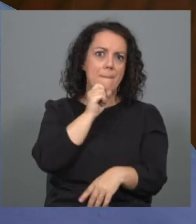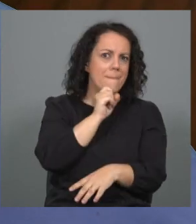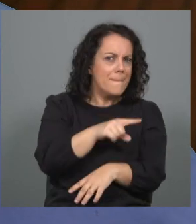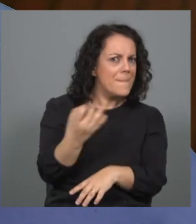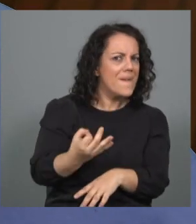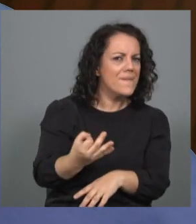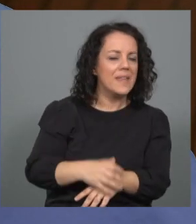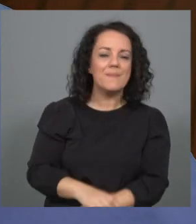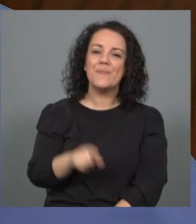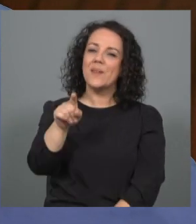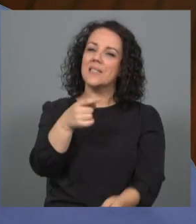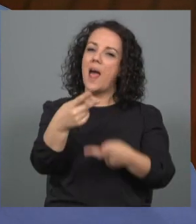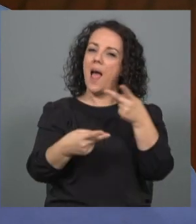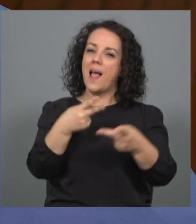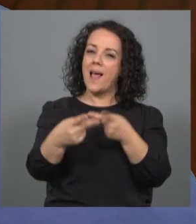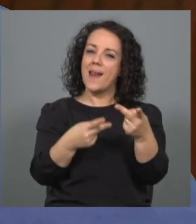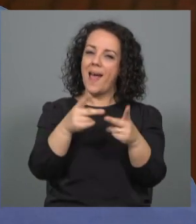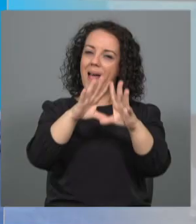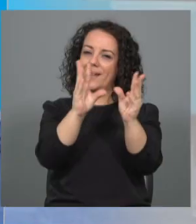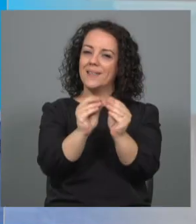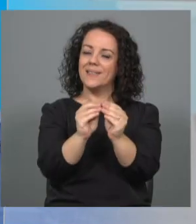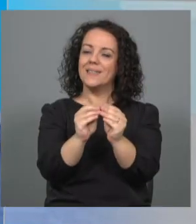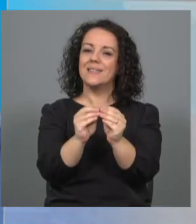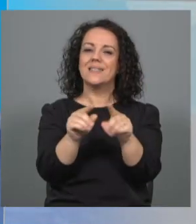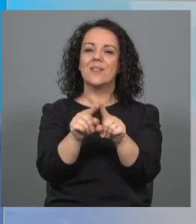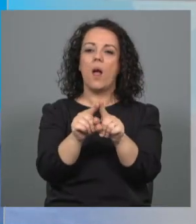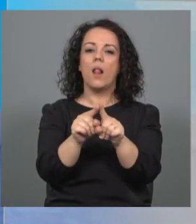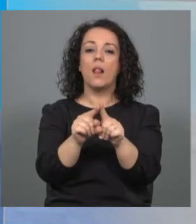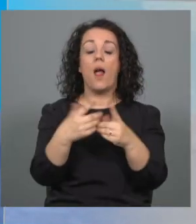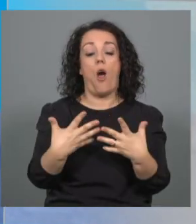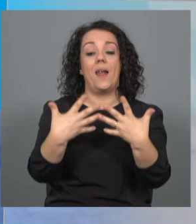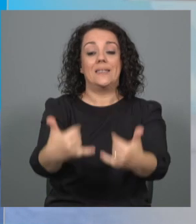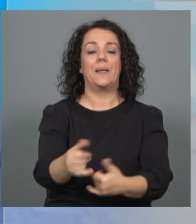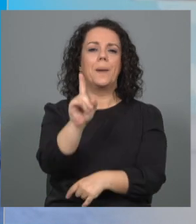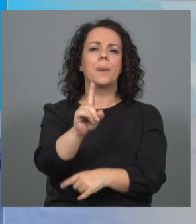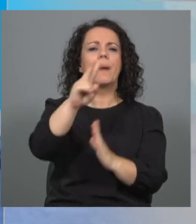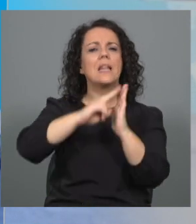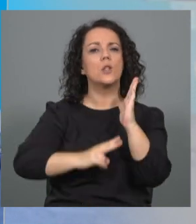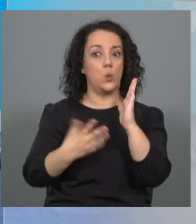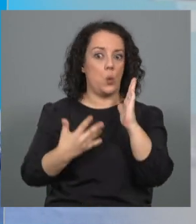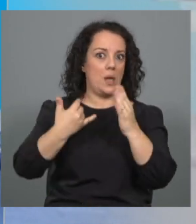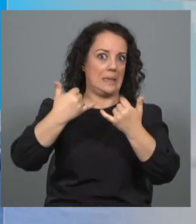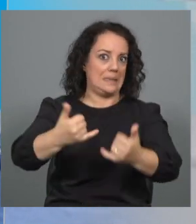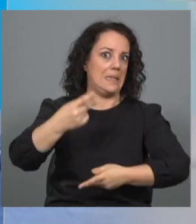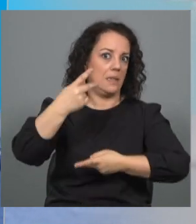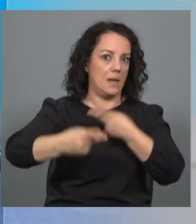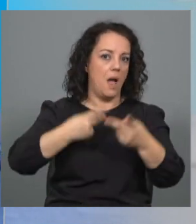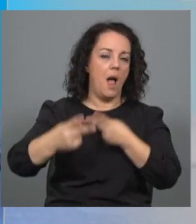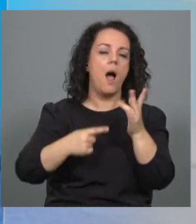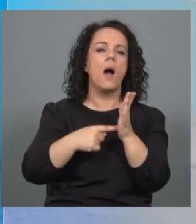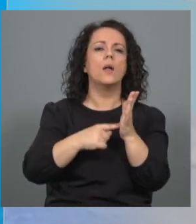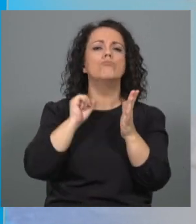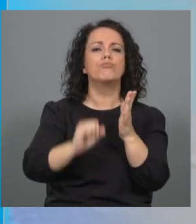Esta análise, isto acaba por ser reforçado também na primeira leitura, que vamos analisar já de seguida, dos Atos